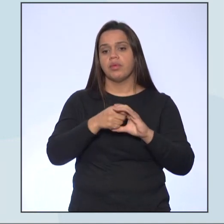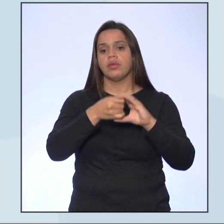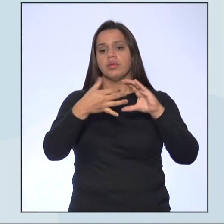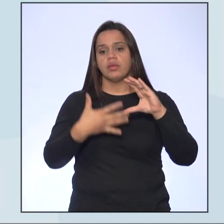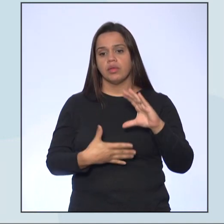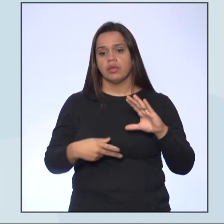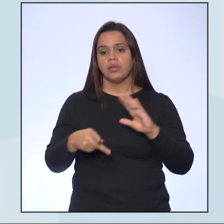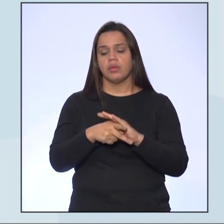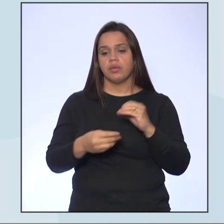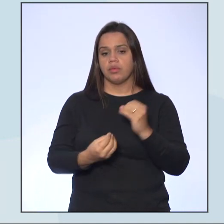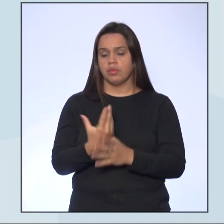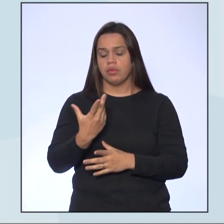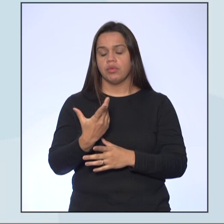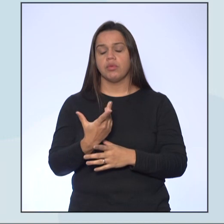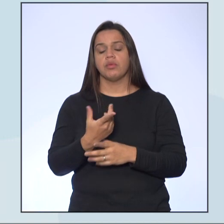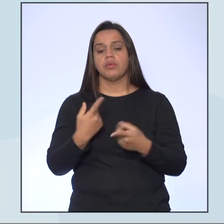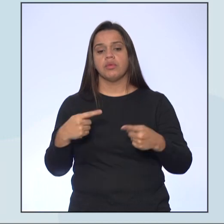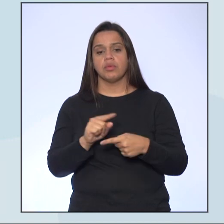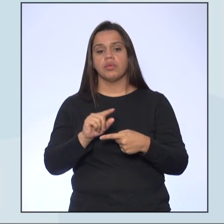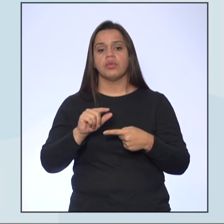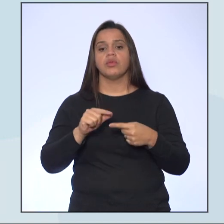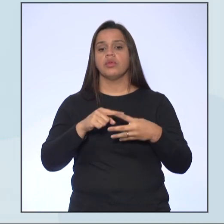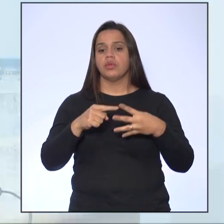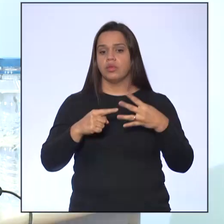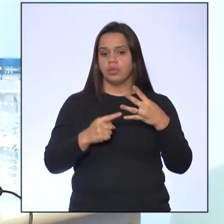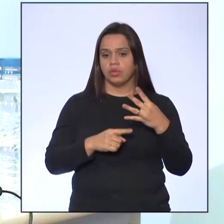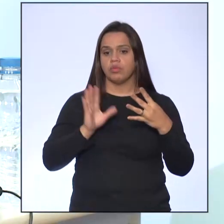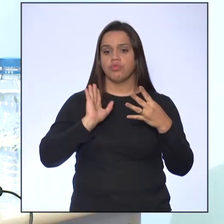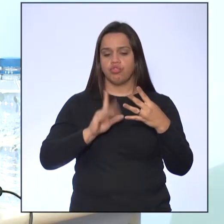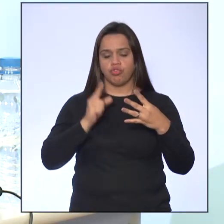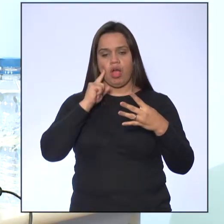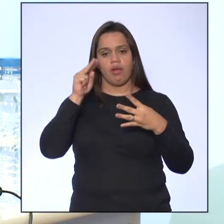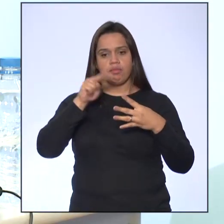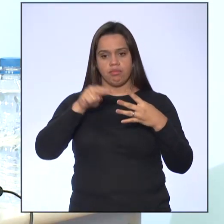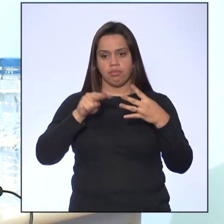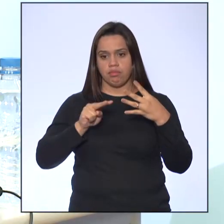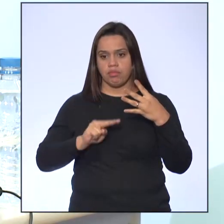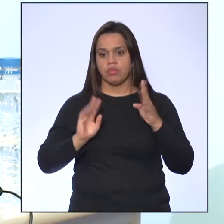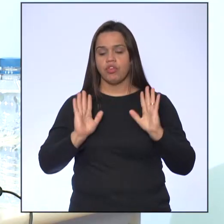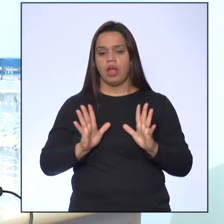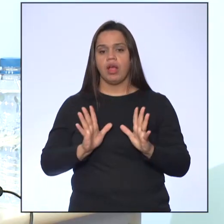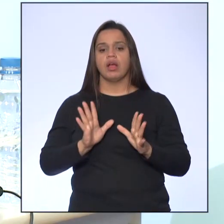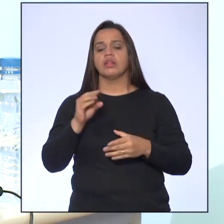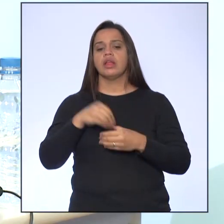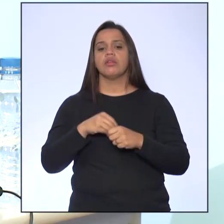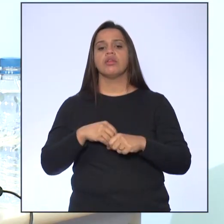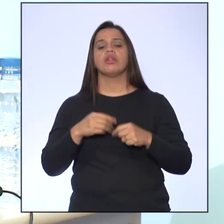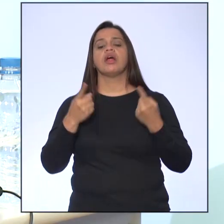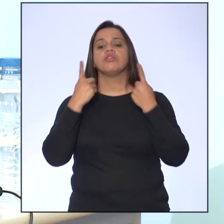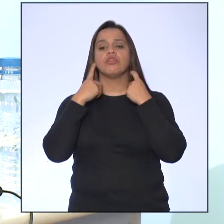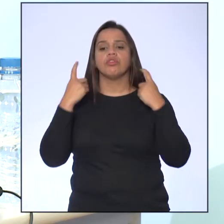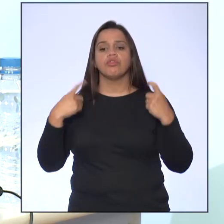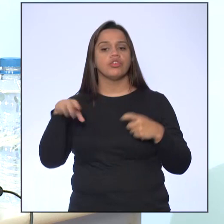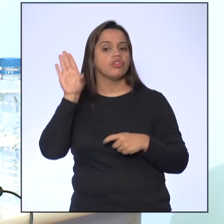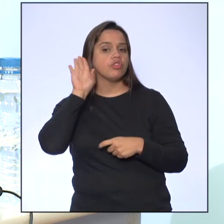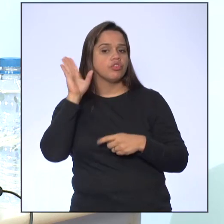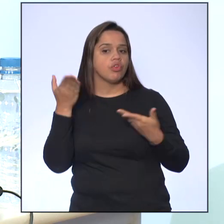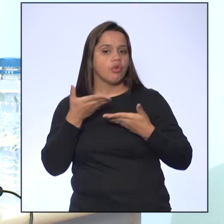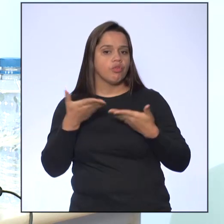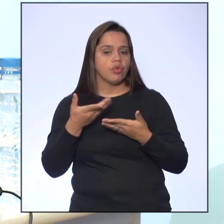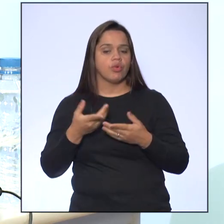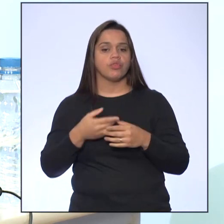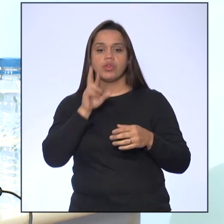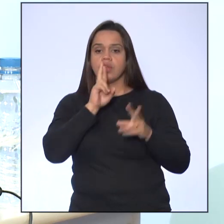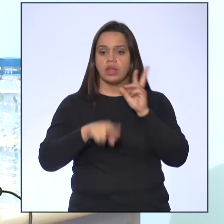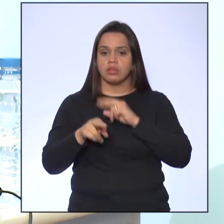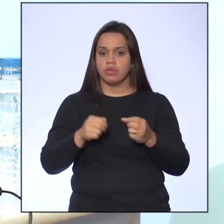música, né, altura, intensidade, timbre, melodia e ritmo, dentro dessas pequenas apreciações que a gente fez.